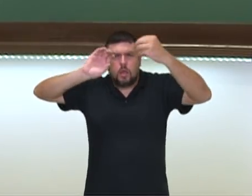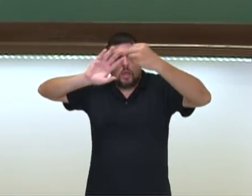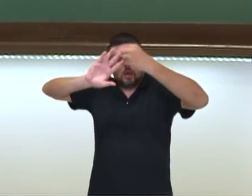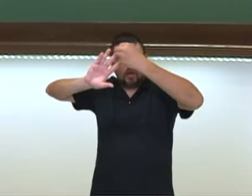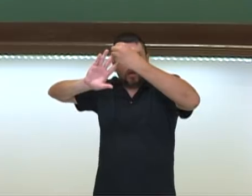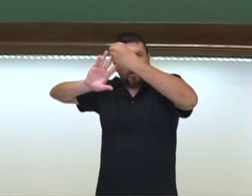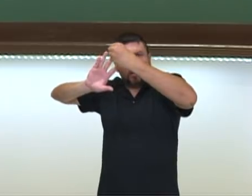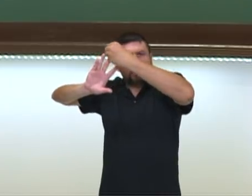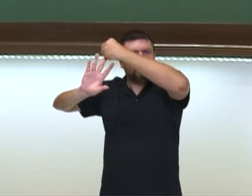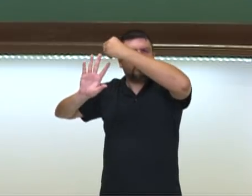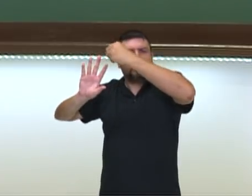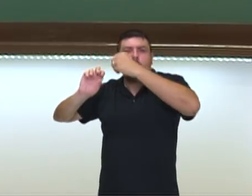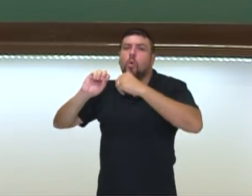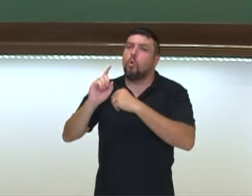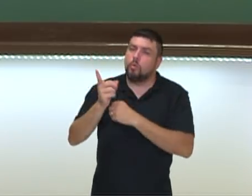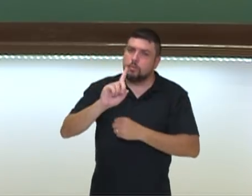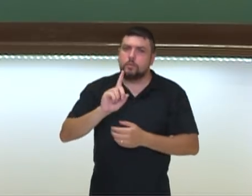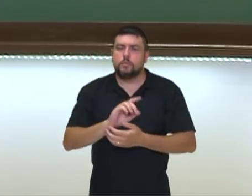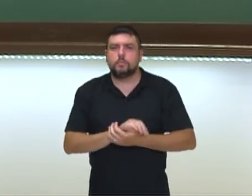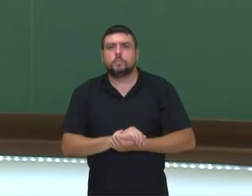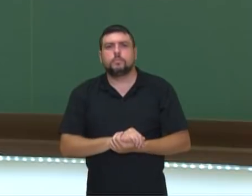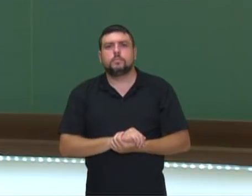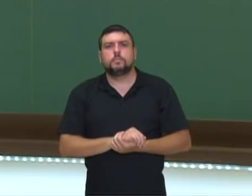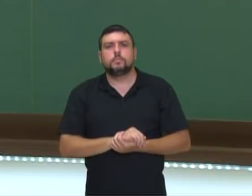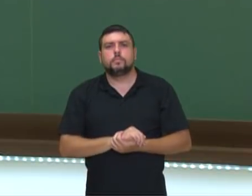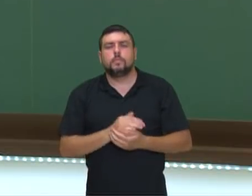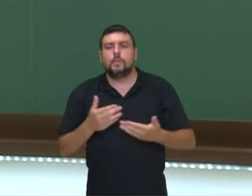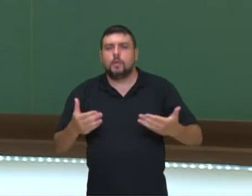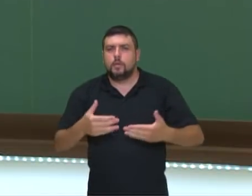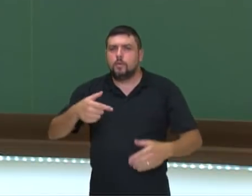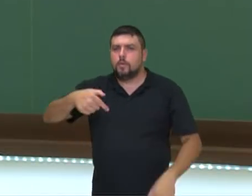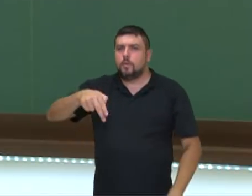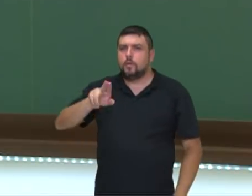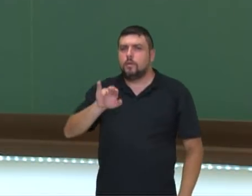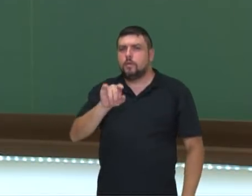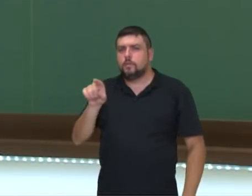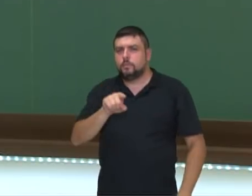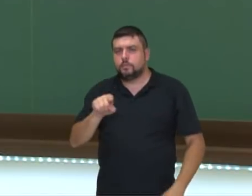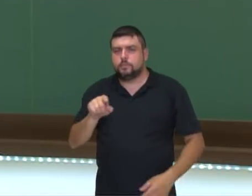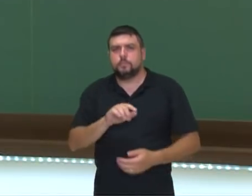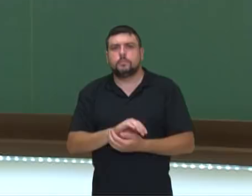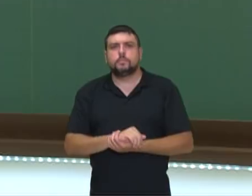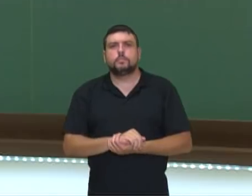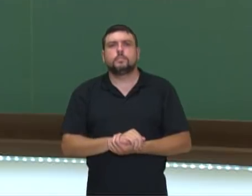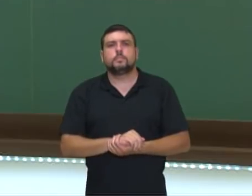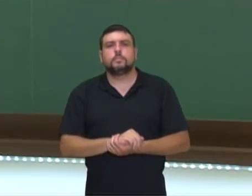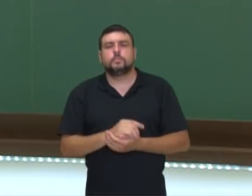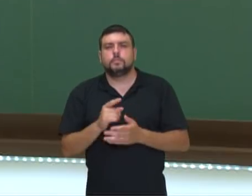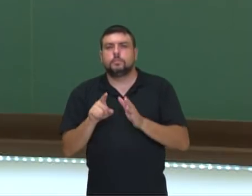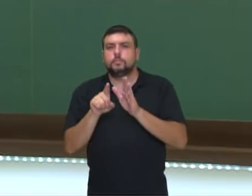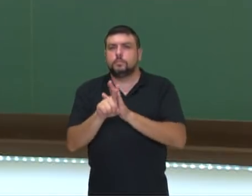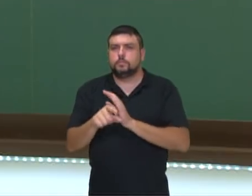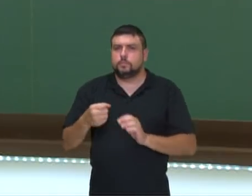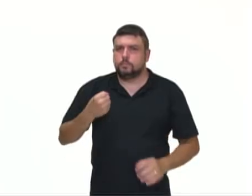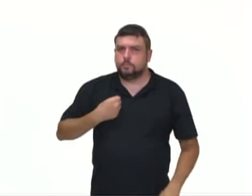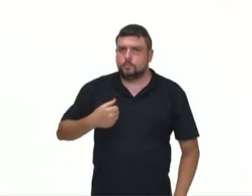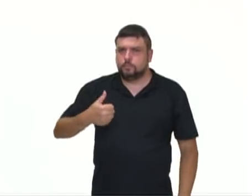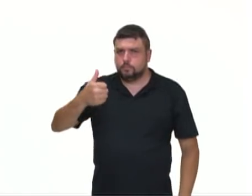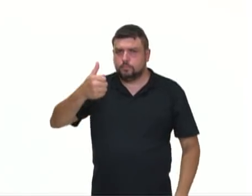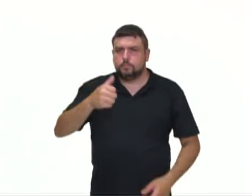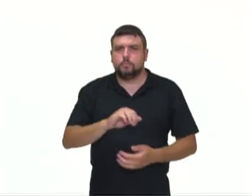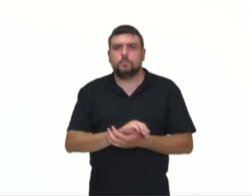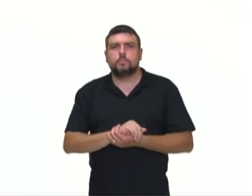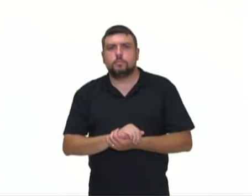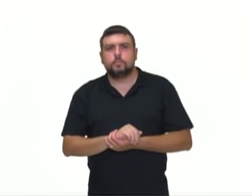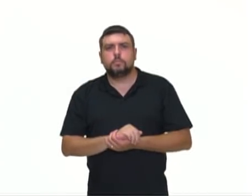não. Vamos ao nosso quiz. Então vamos para a nossa perguntinha da aula. Então pergunta número 1